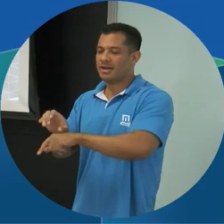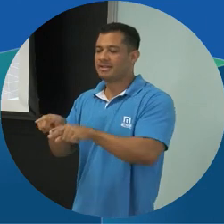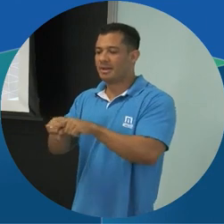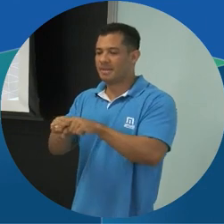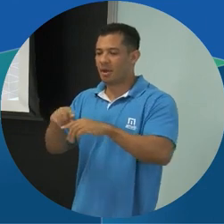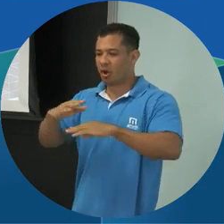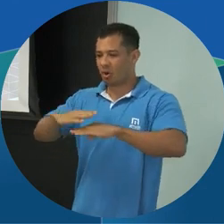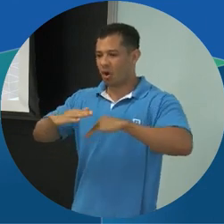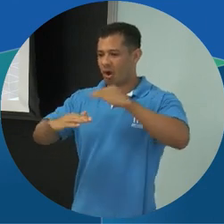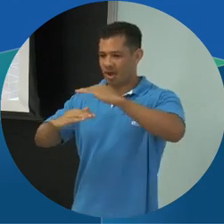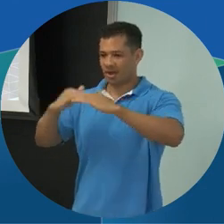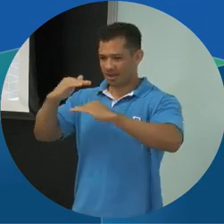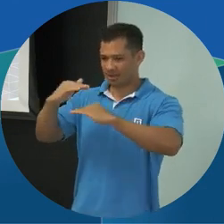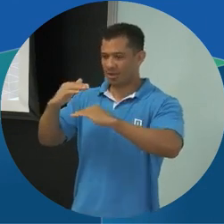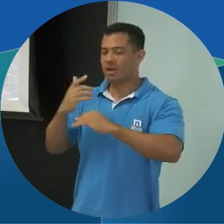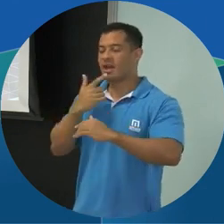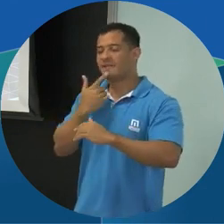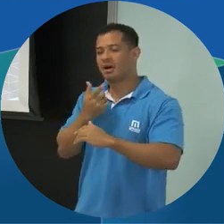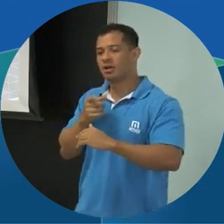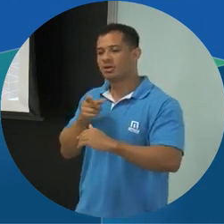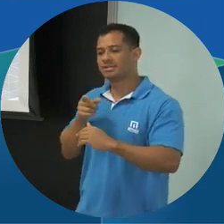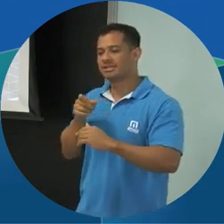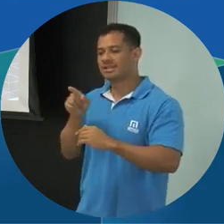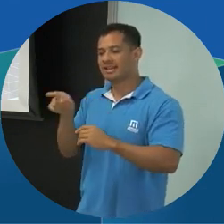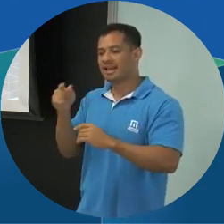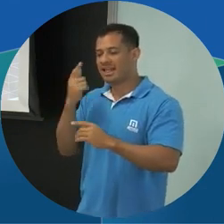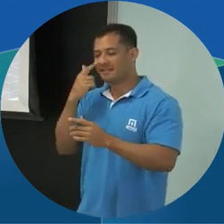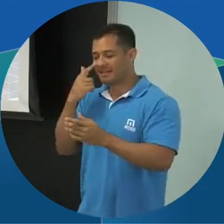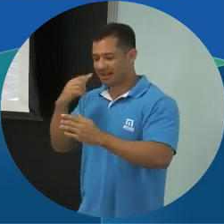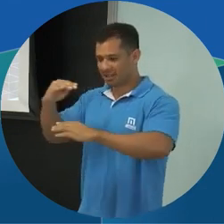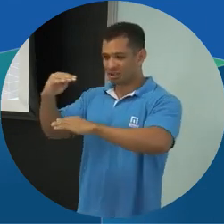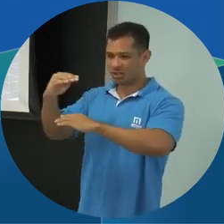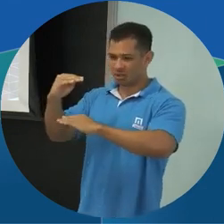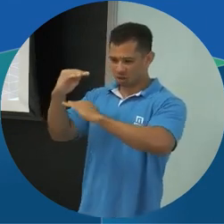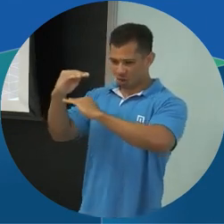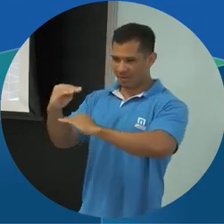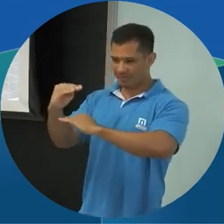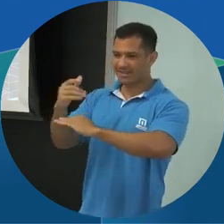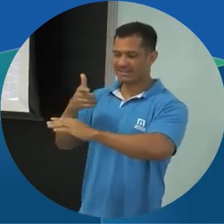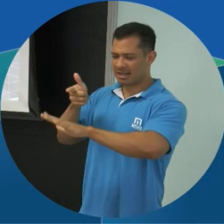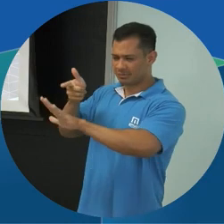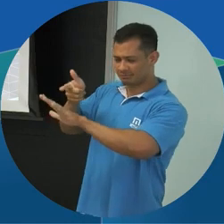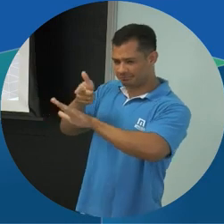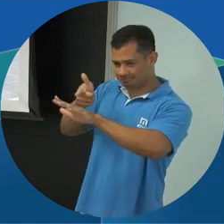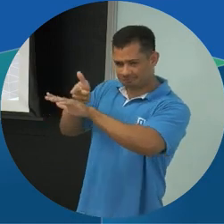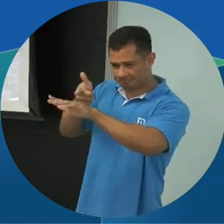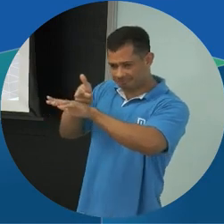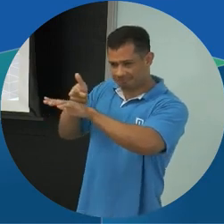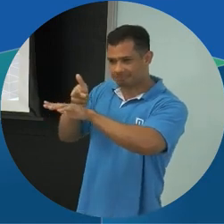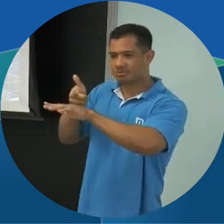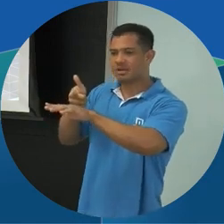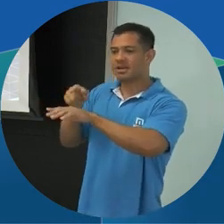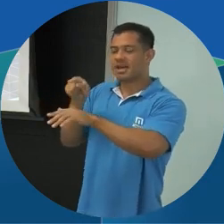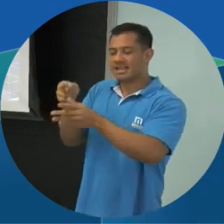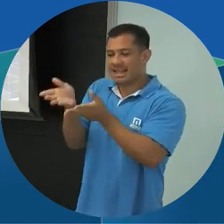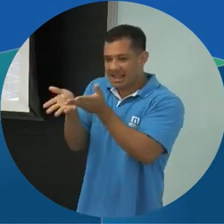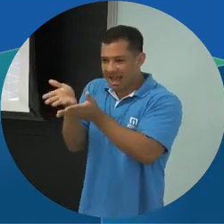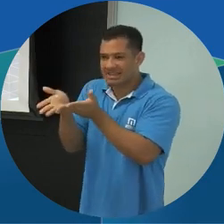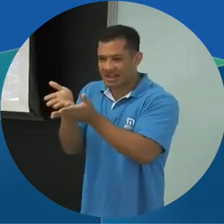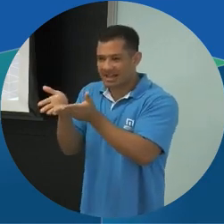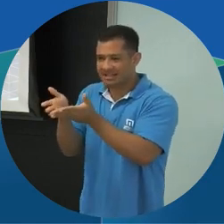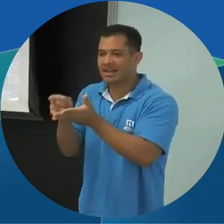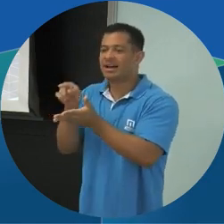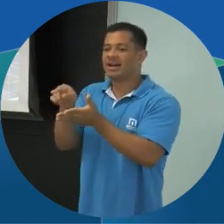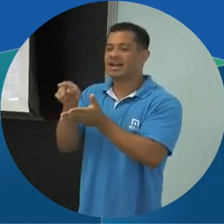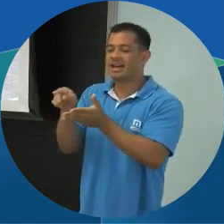a expectativa de vida de superfícies tratadas com hidrodemolição, elas geram em